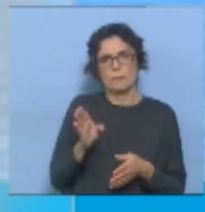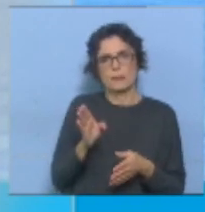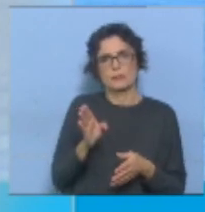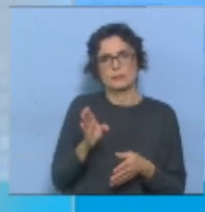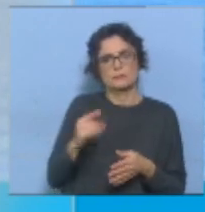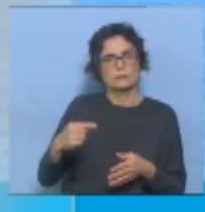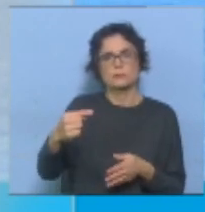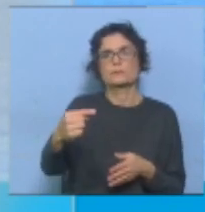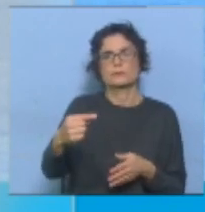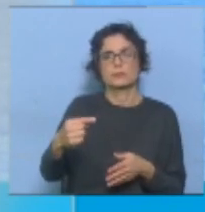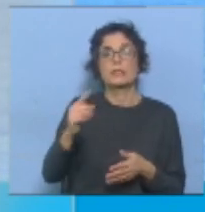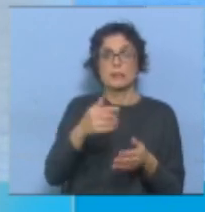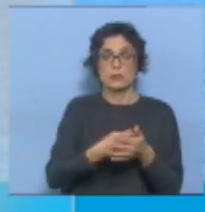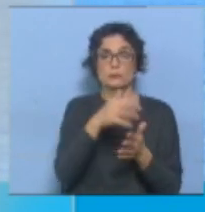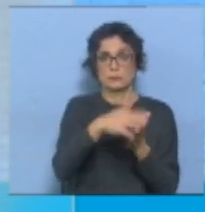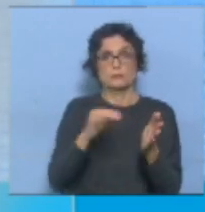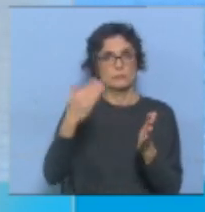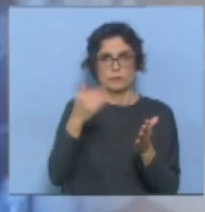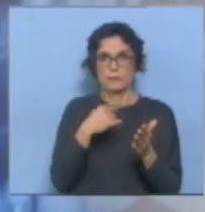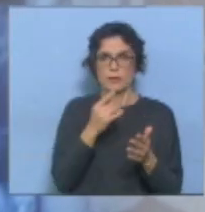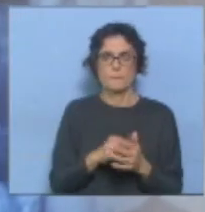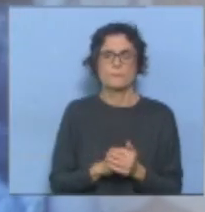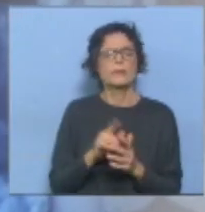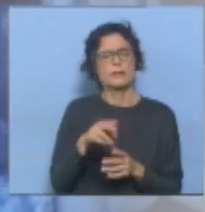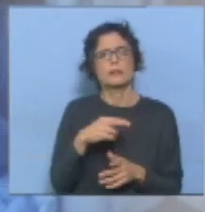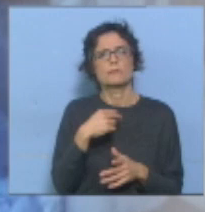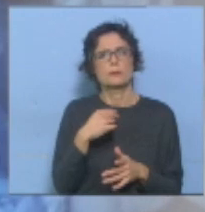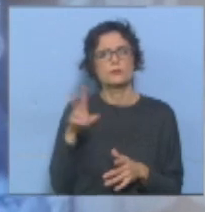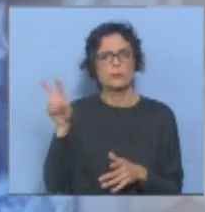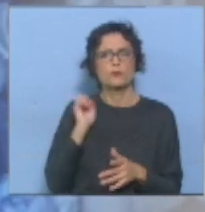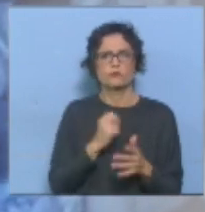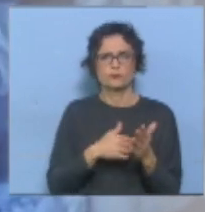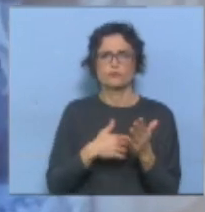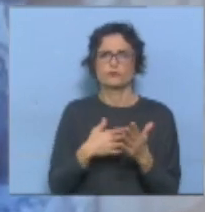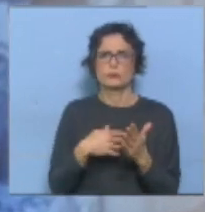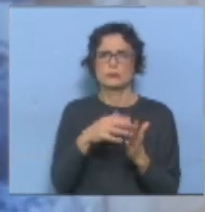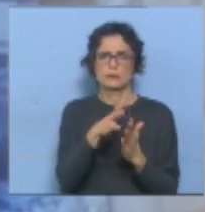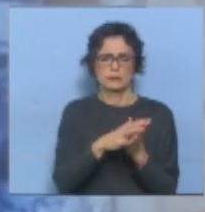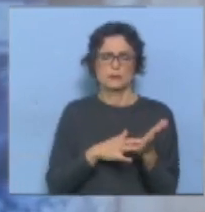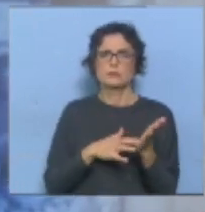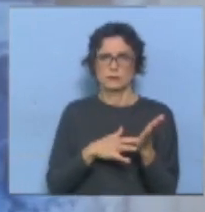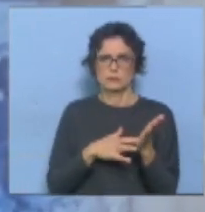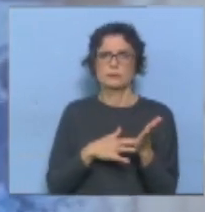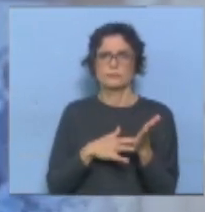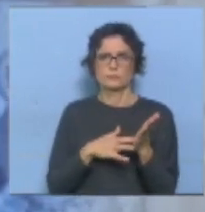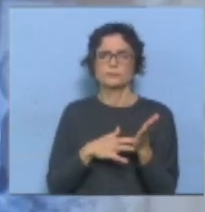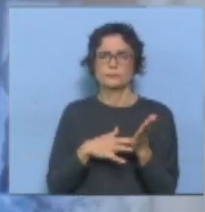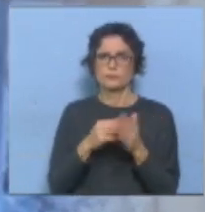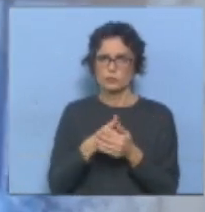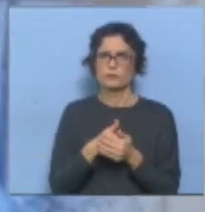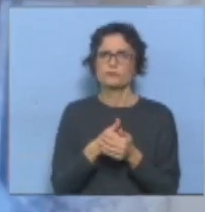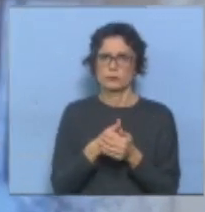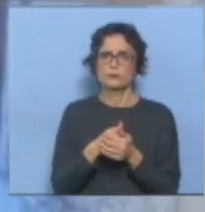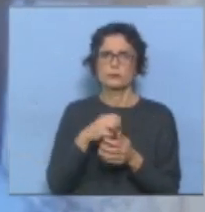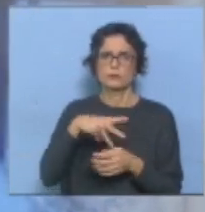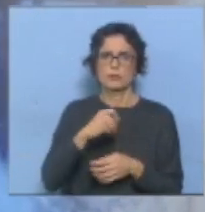primeira leitura, como vamos escutar. E então começamos por escutar mesmo esta parte do Evangelho